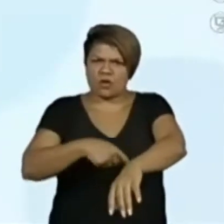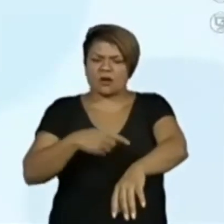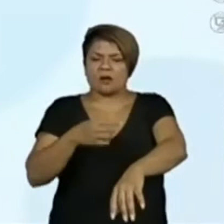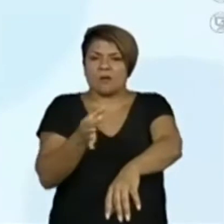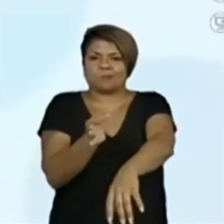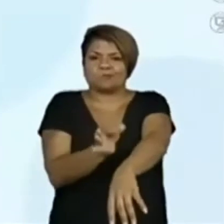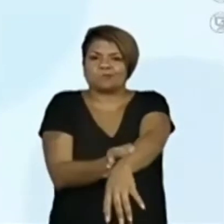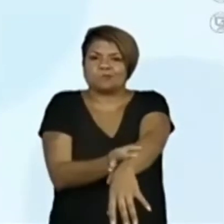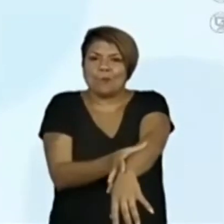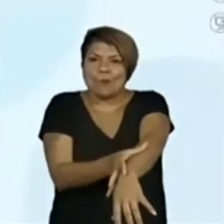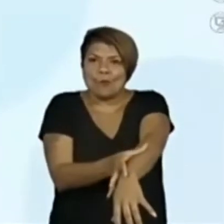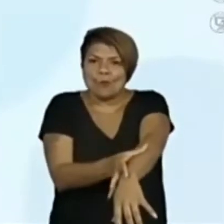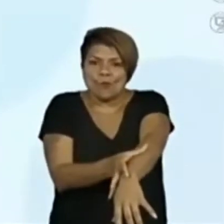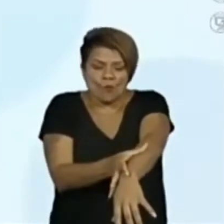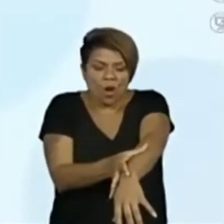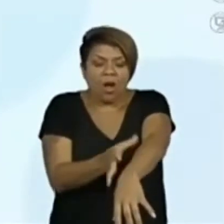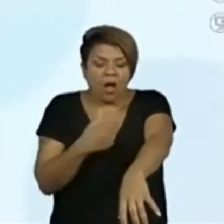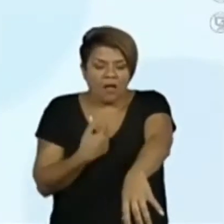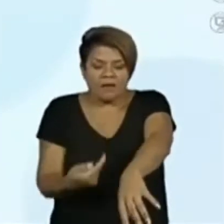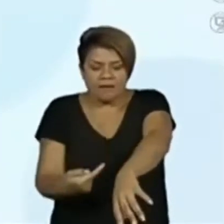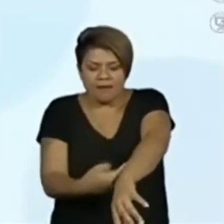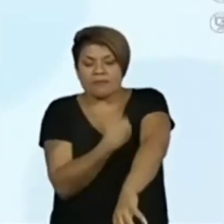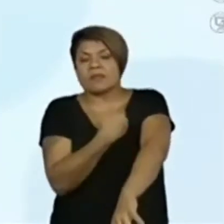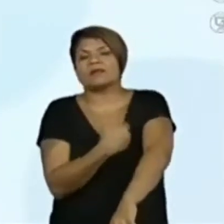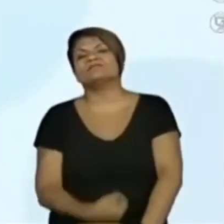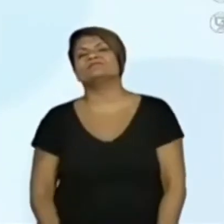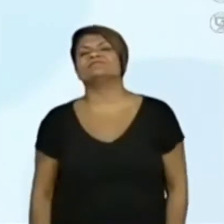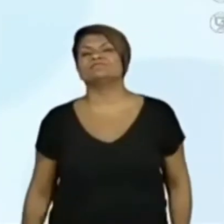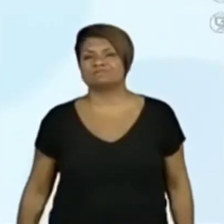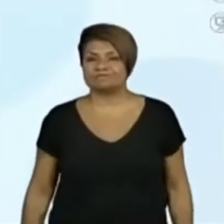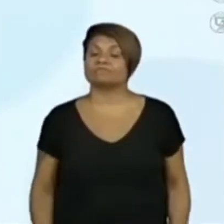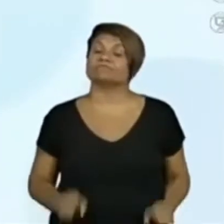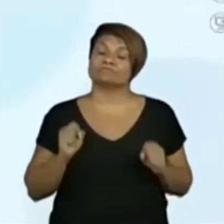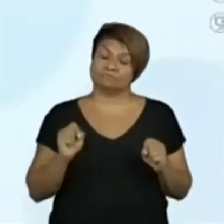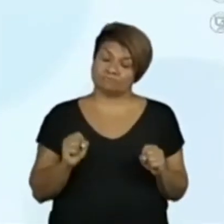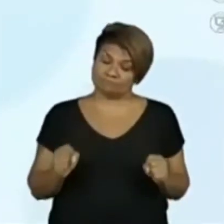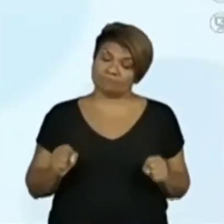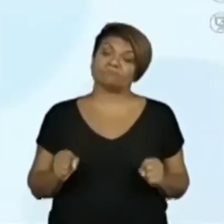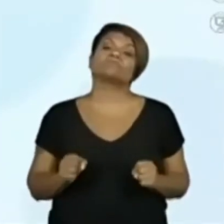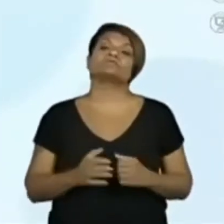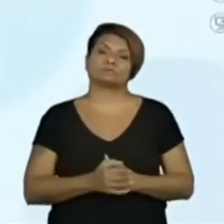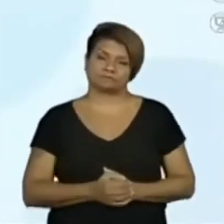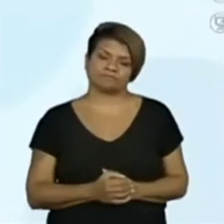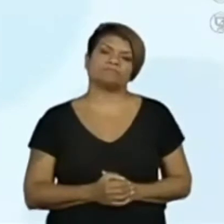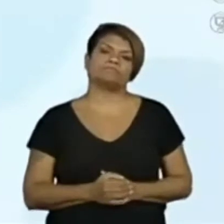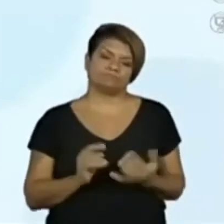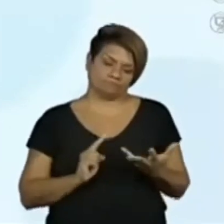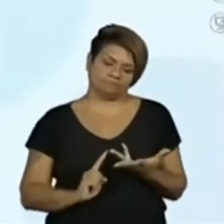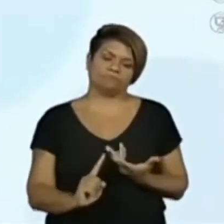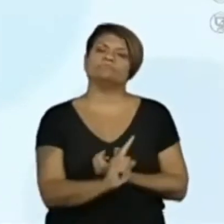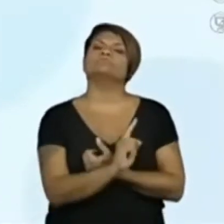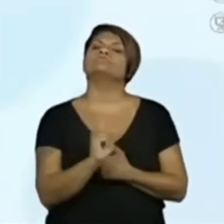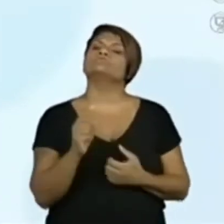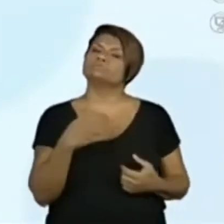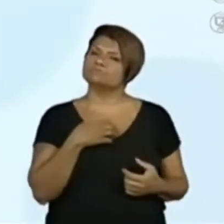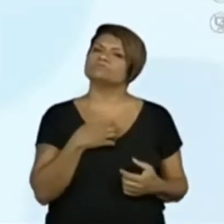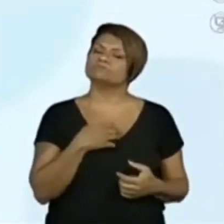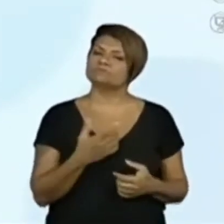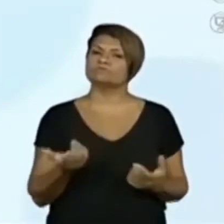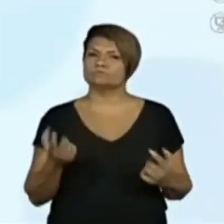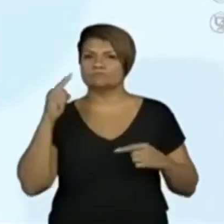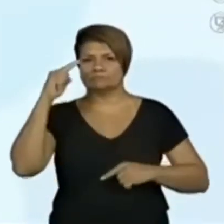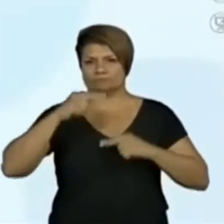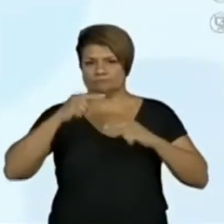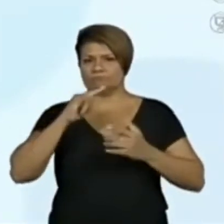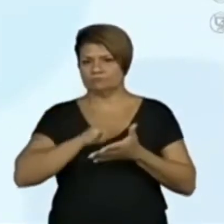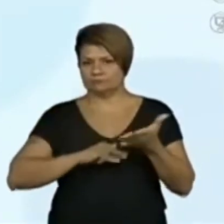ou lesões na pele. E também por outras maneiras, como descreve o nosso pequeno texto na